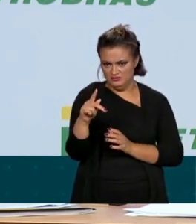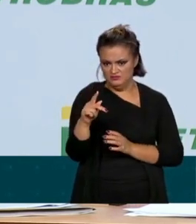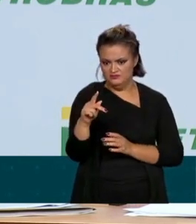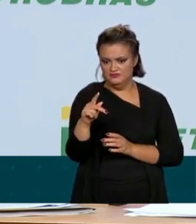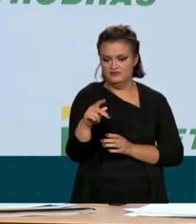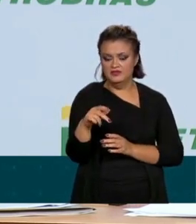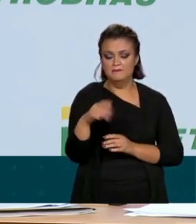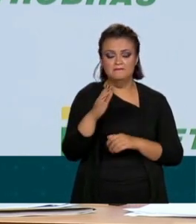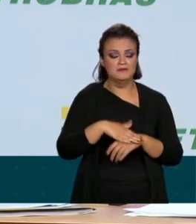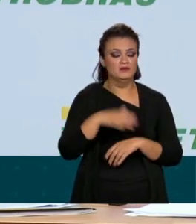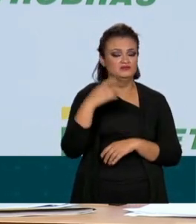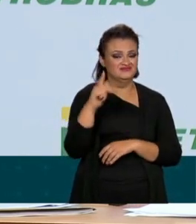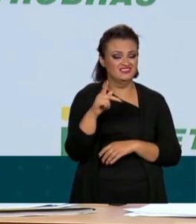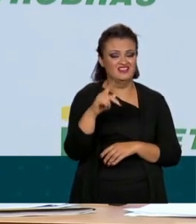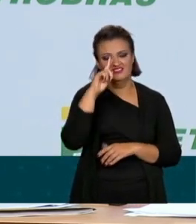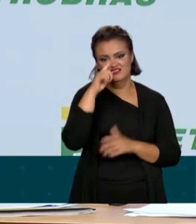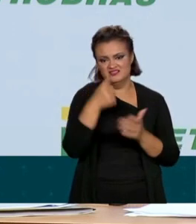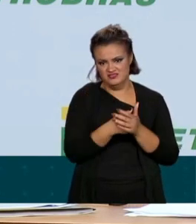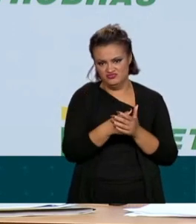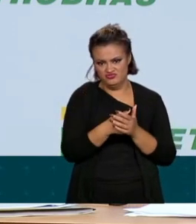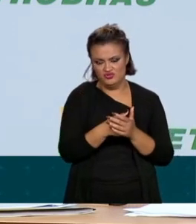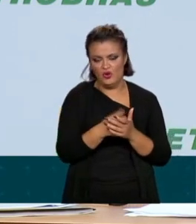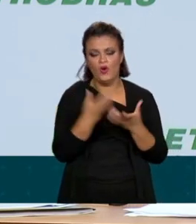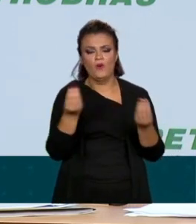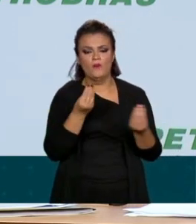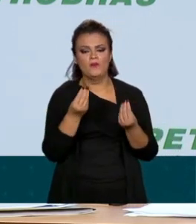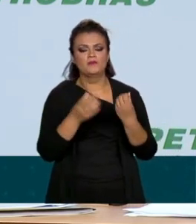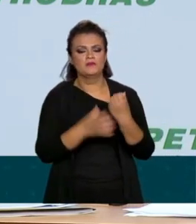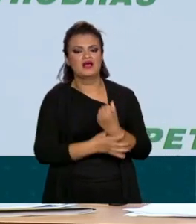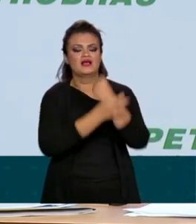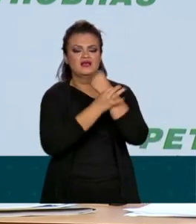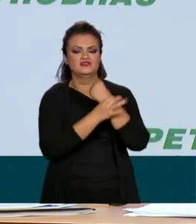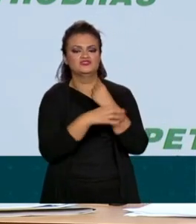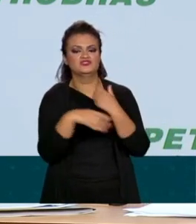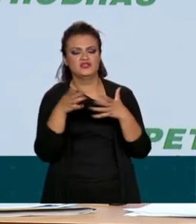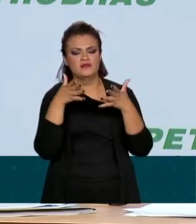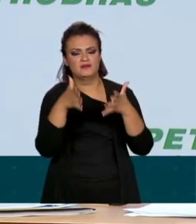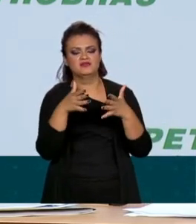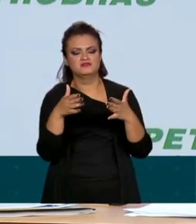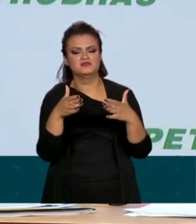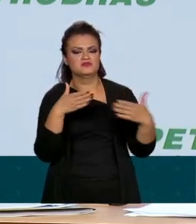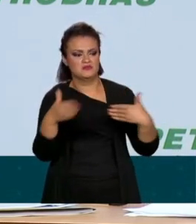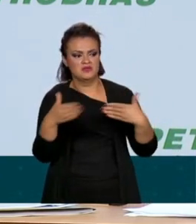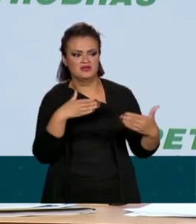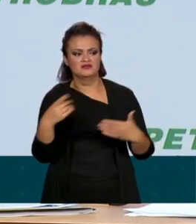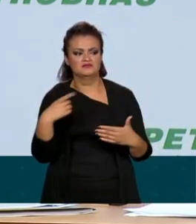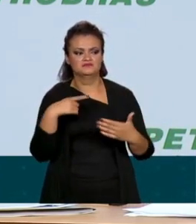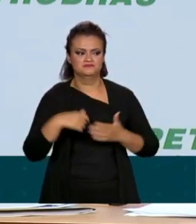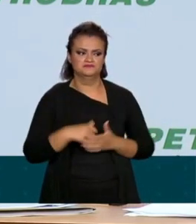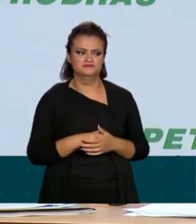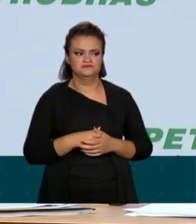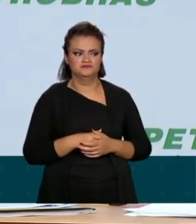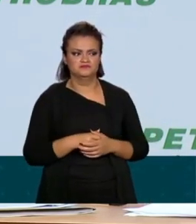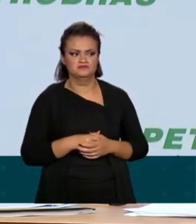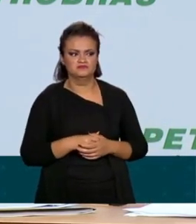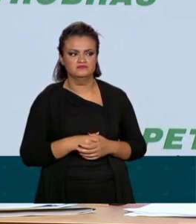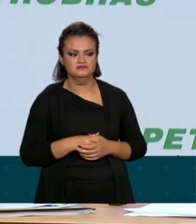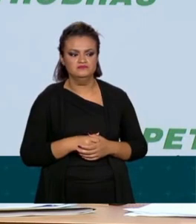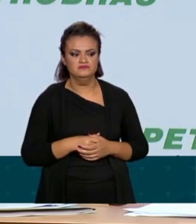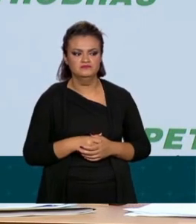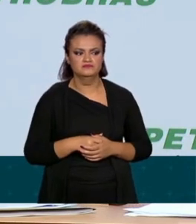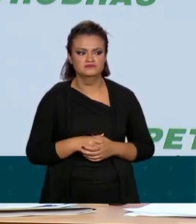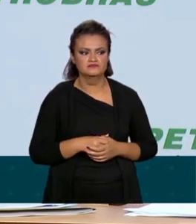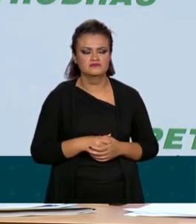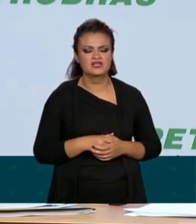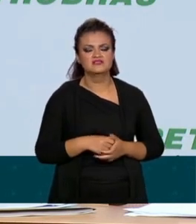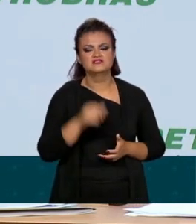conforme ela achar que tem que ser para garantir a sua fatia de mercado em cada lugar que ela estiver presente. Então,